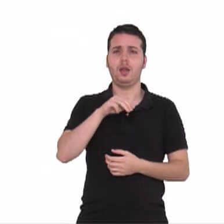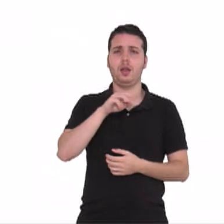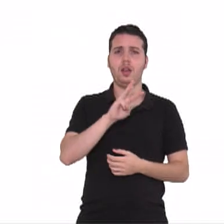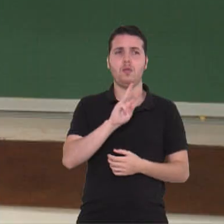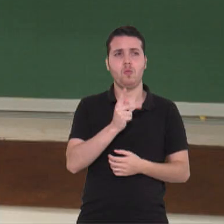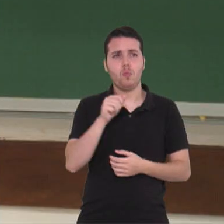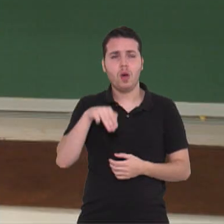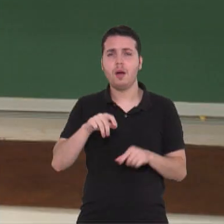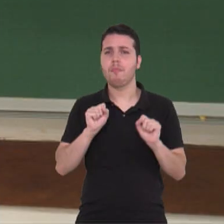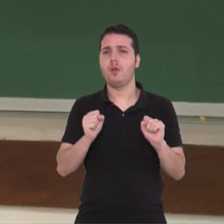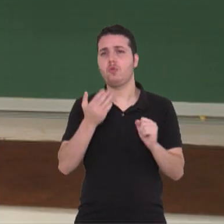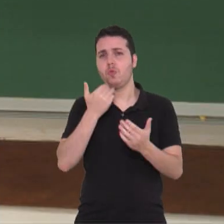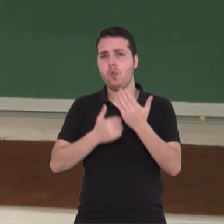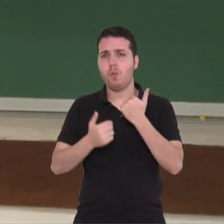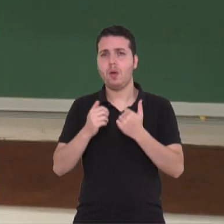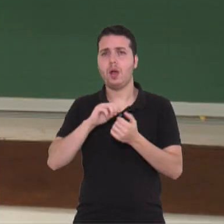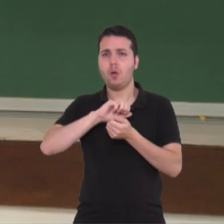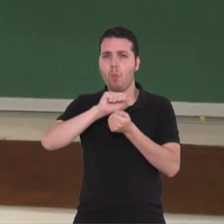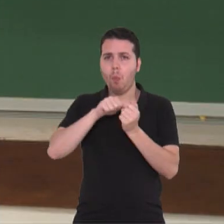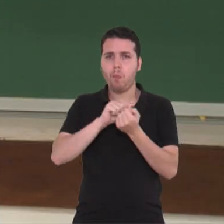alguma coisa?